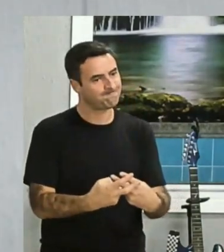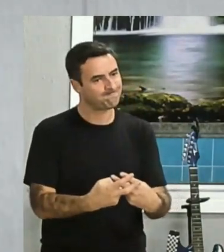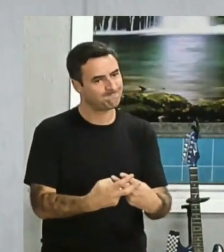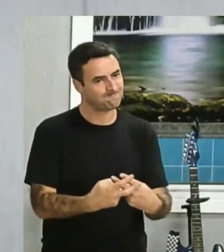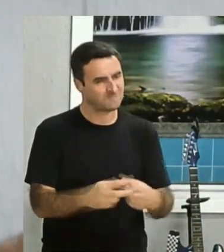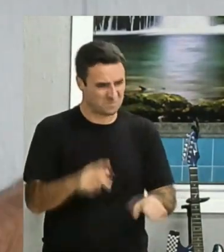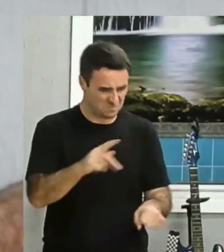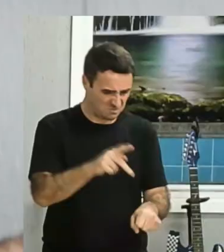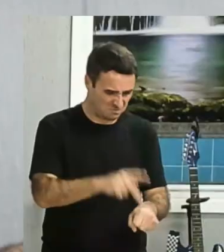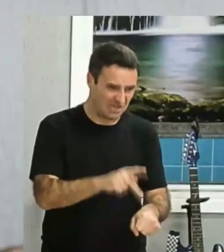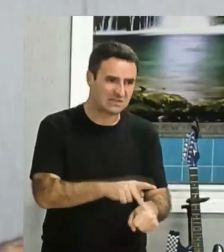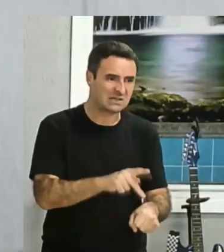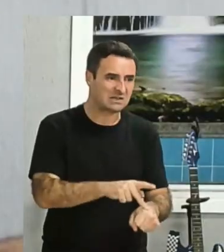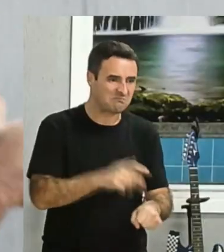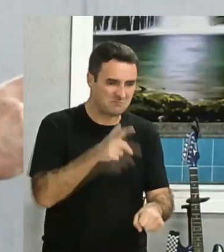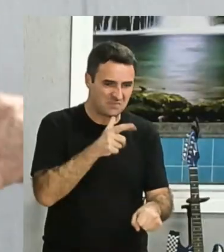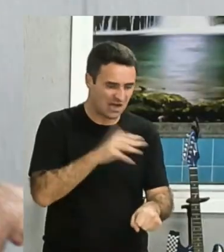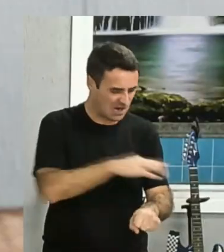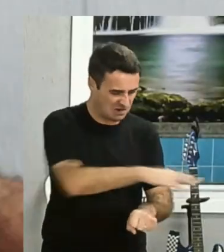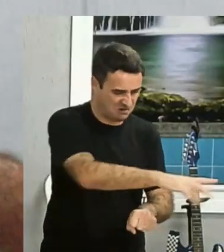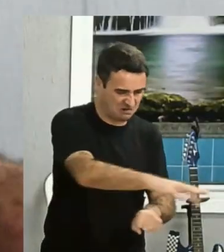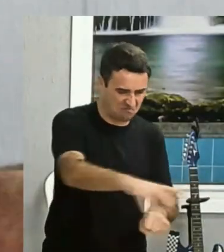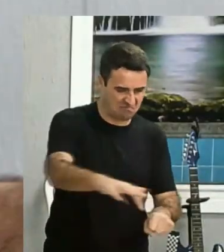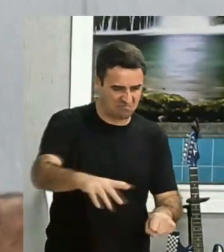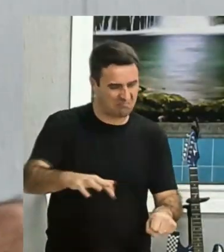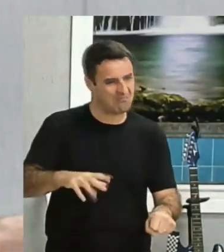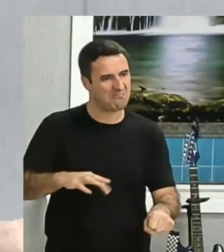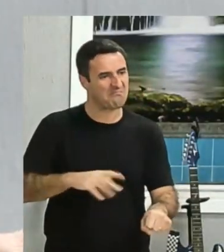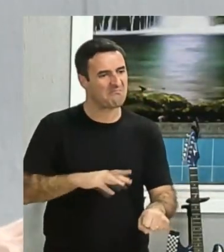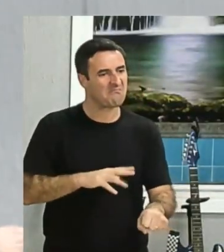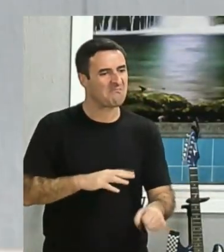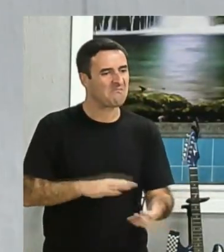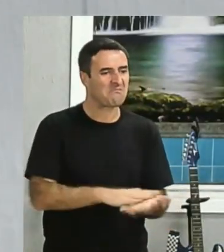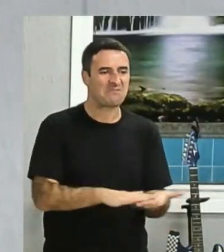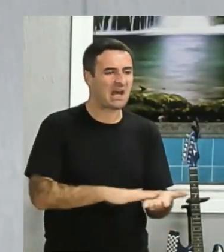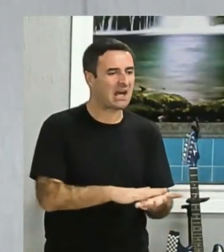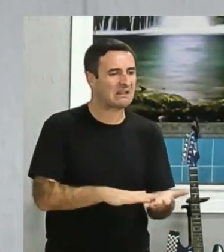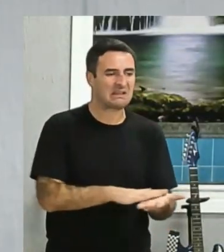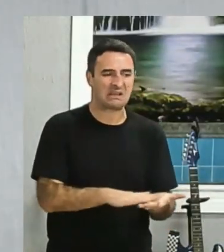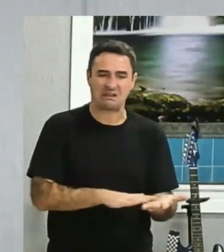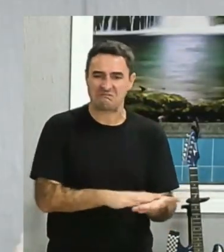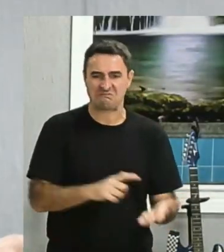ilha rochosa. Não tinha nada.